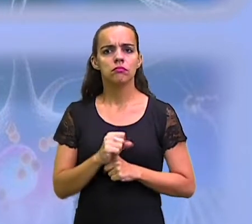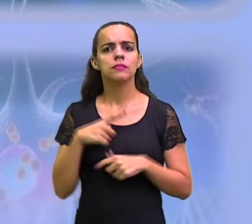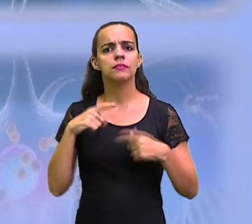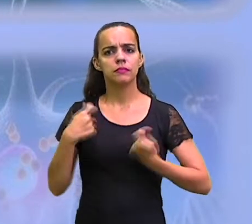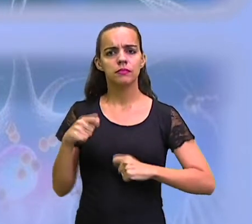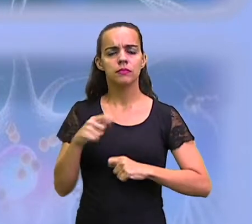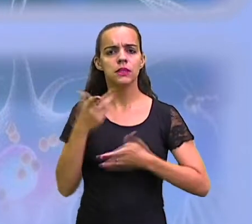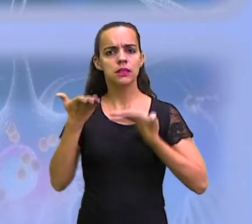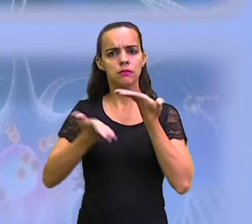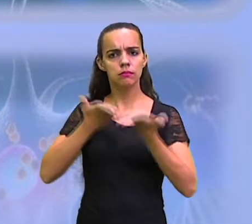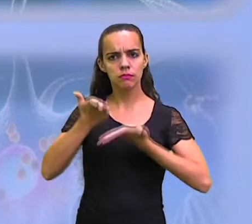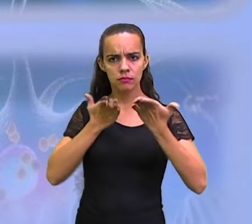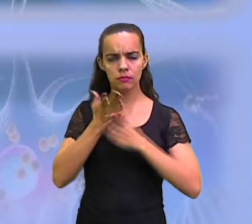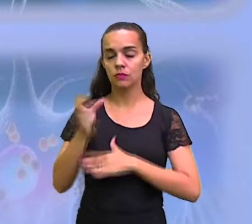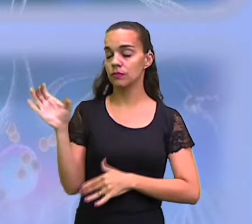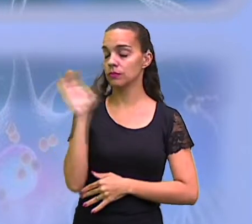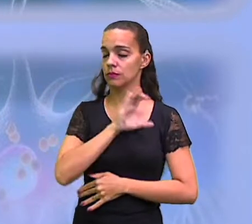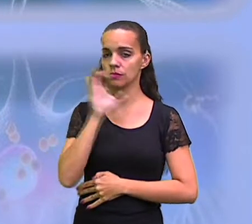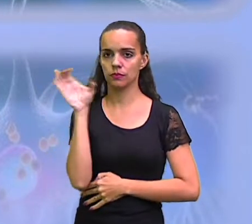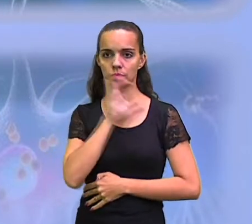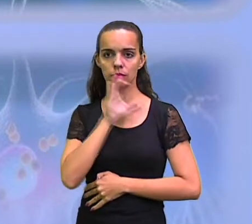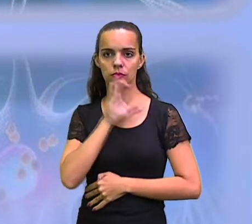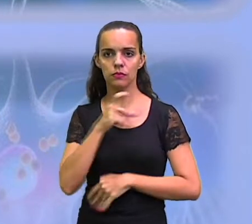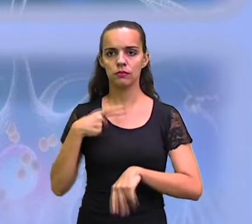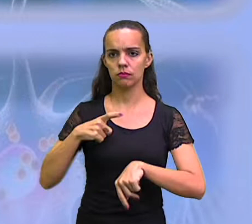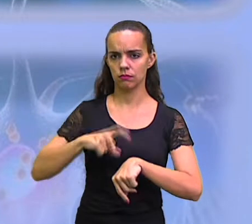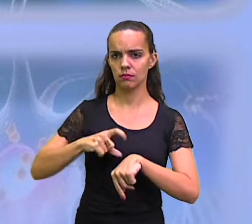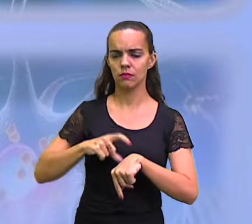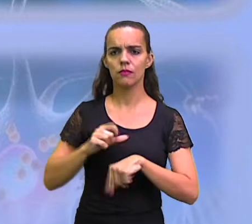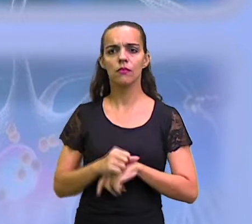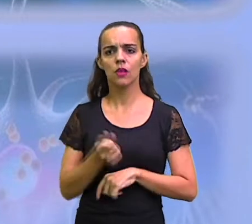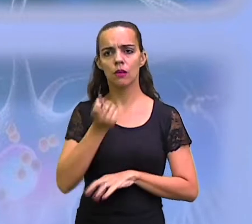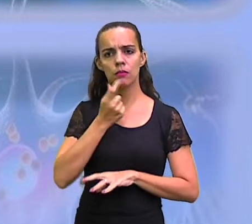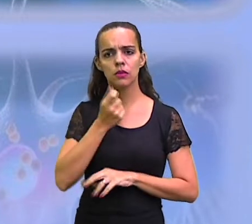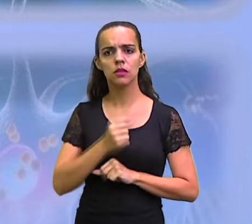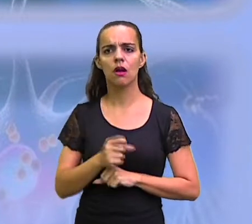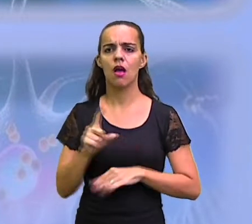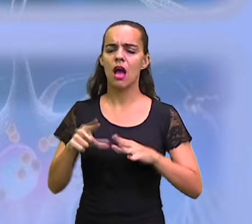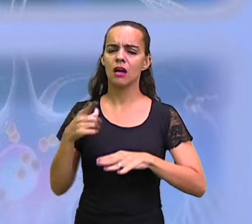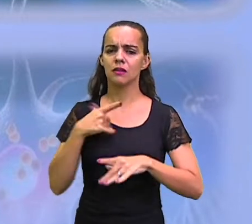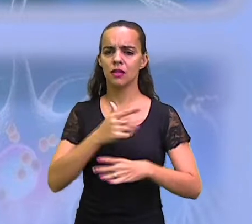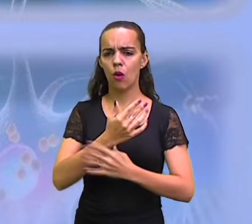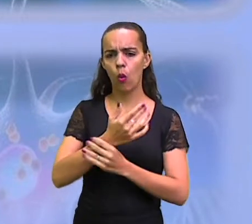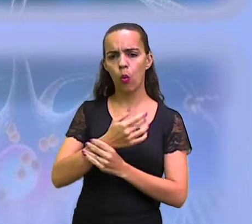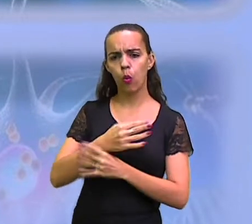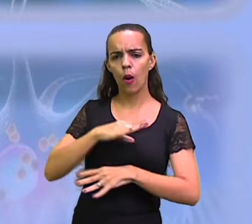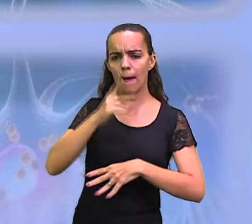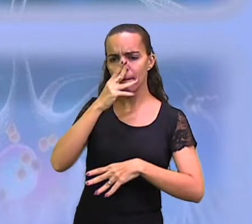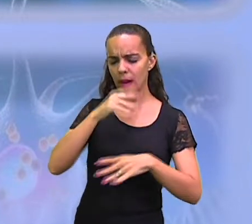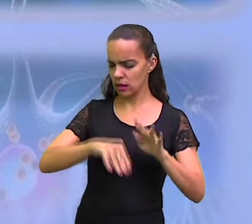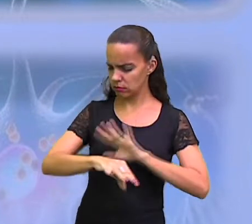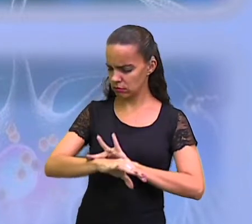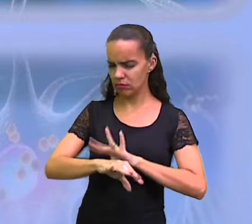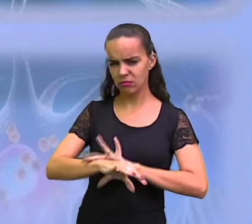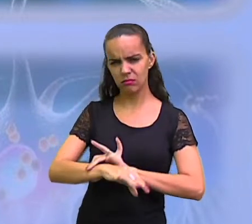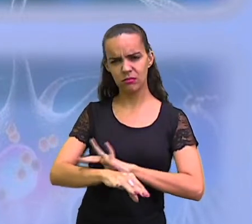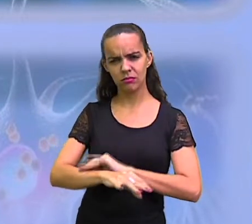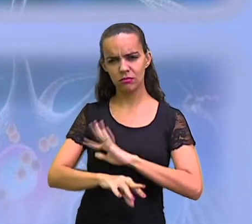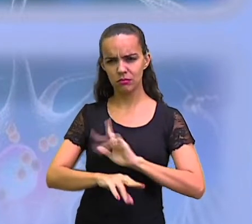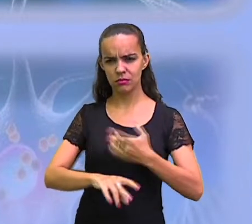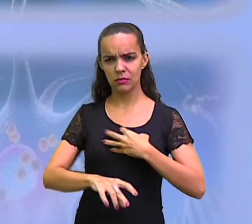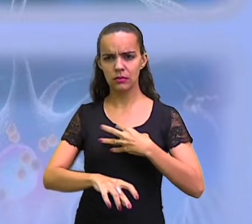ser tratada imediatamente, normalmente são dormência ou paralisia da face, ou